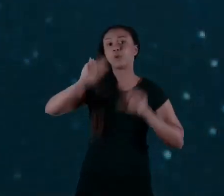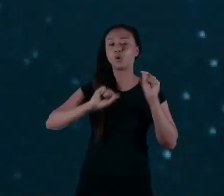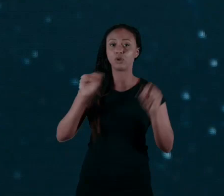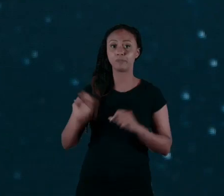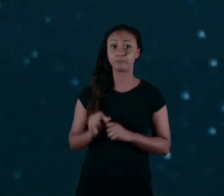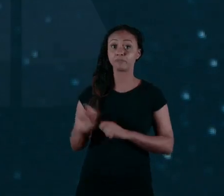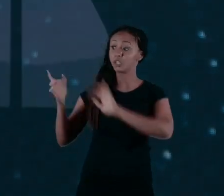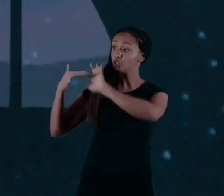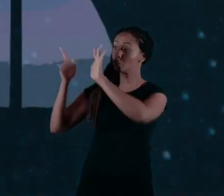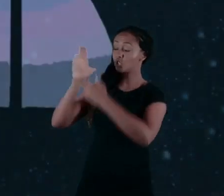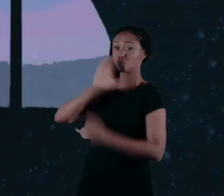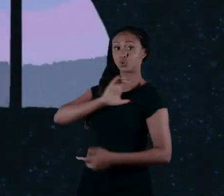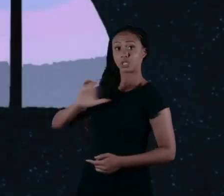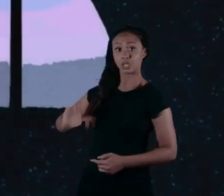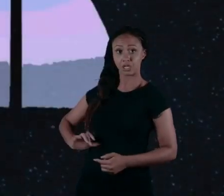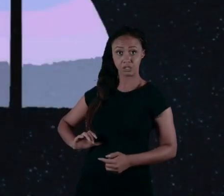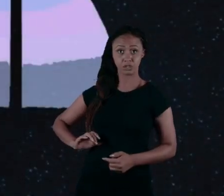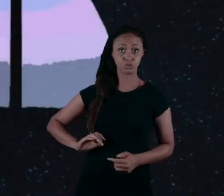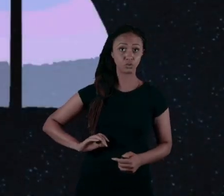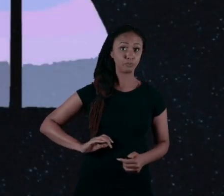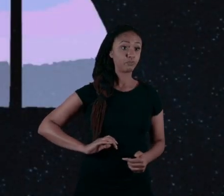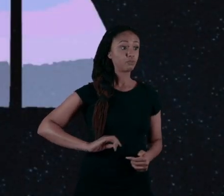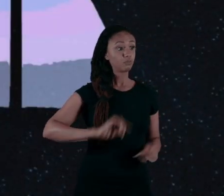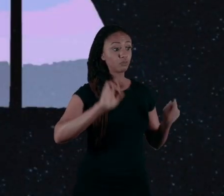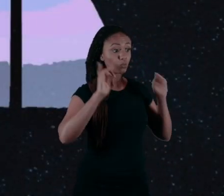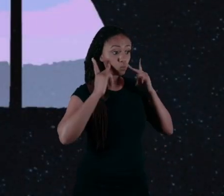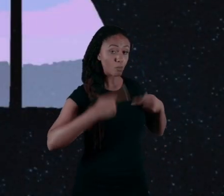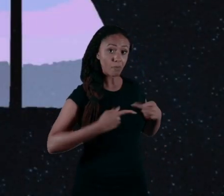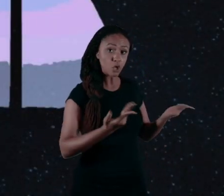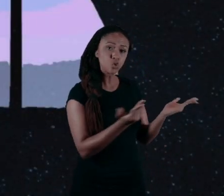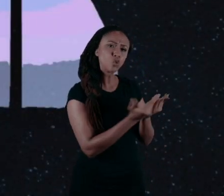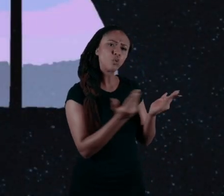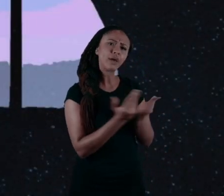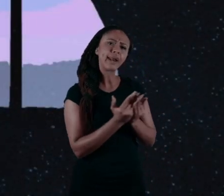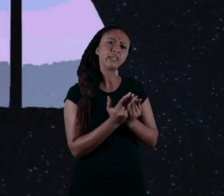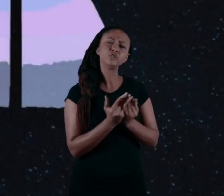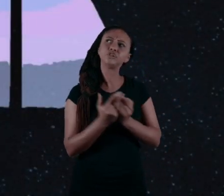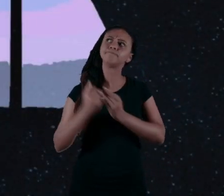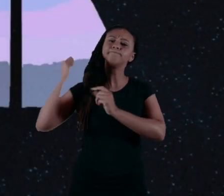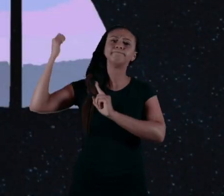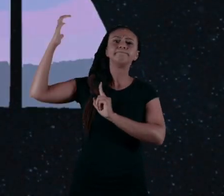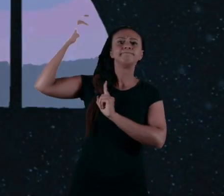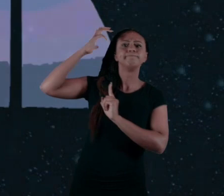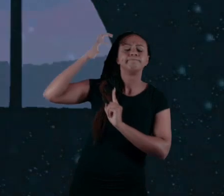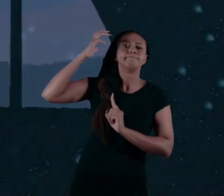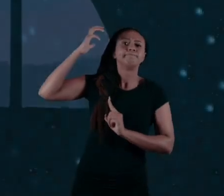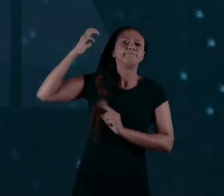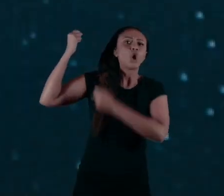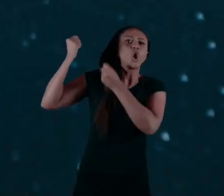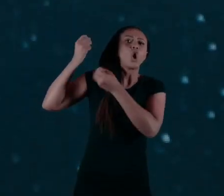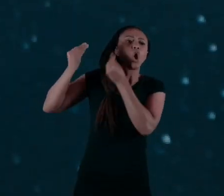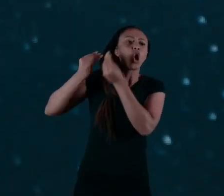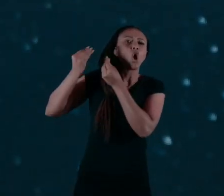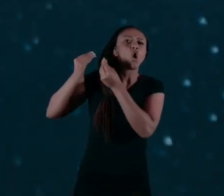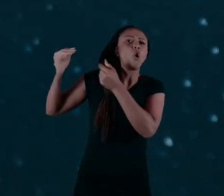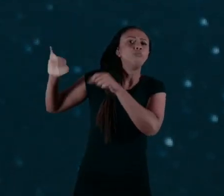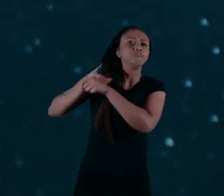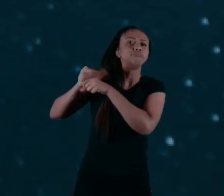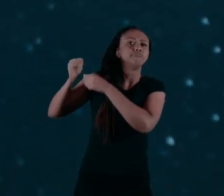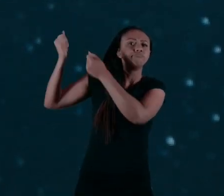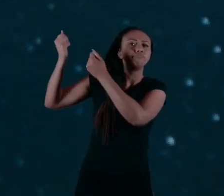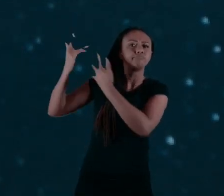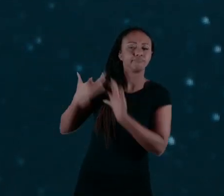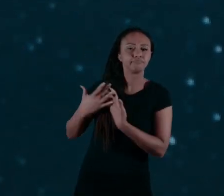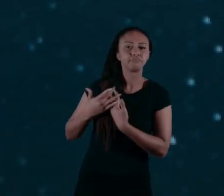Cristo sobre a mente do cristão. Eu quero ler o texto da palavra e